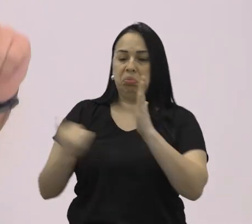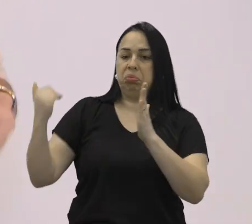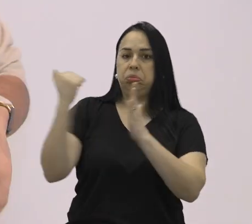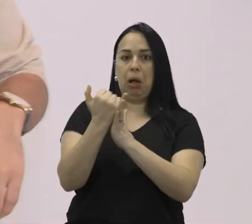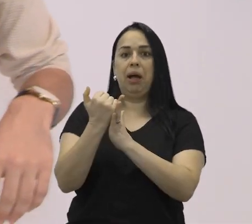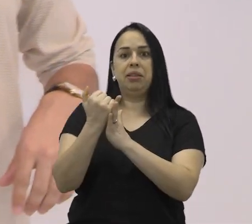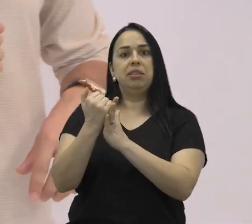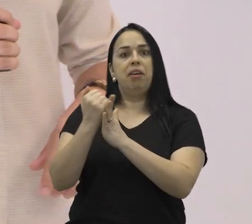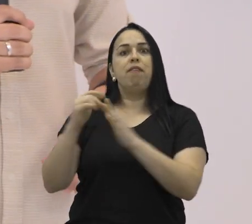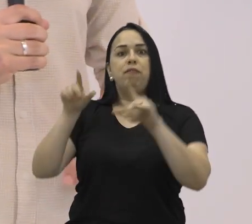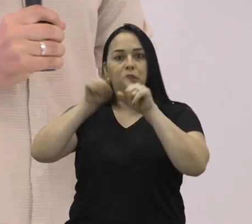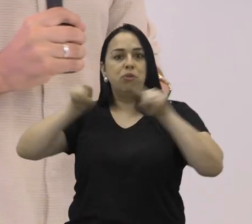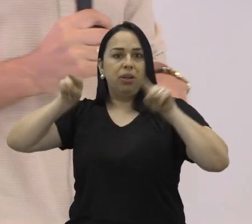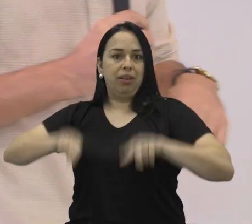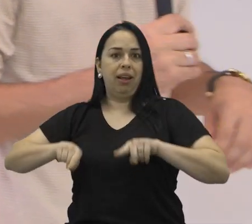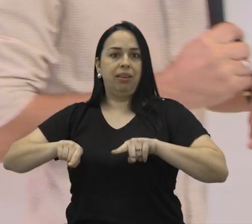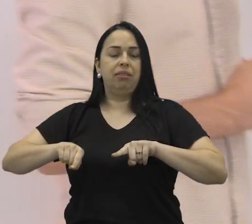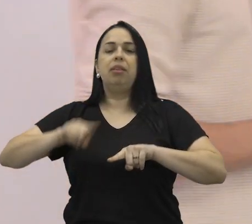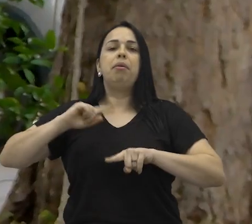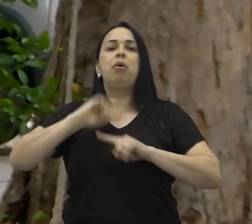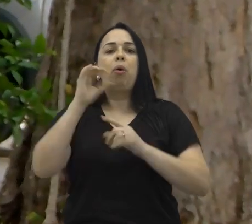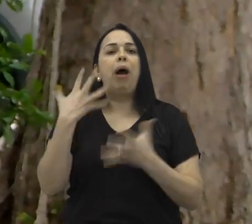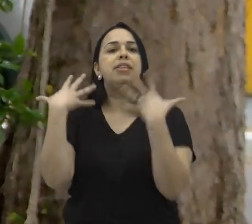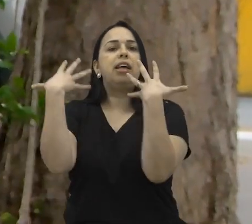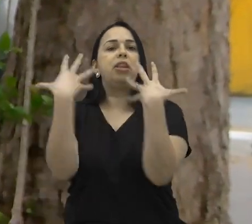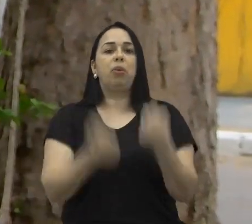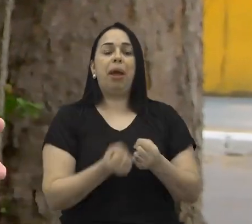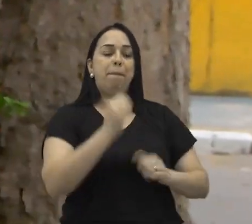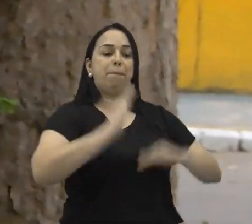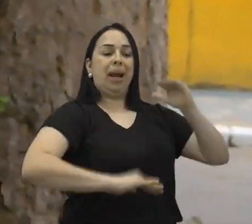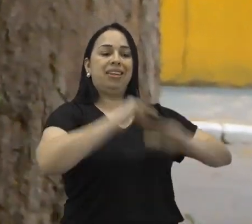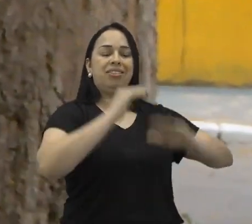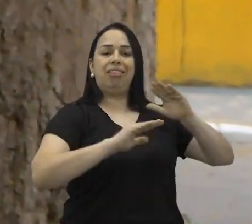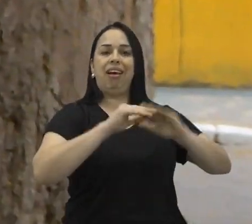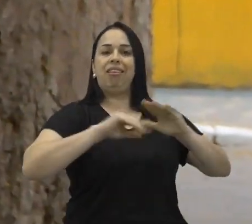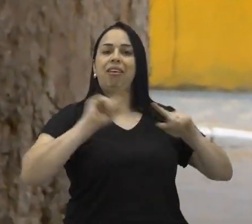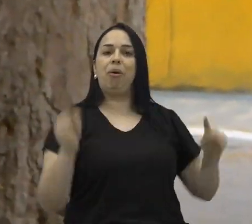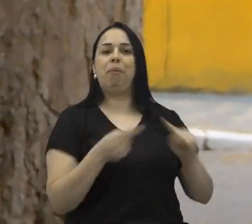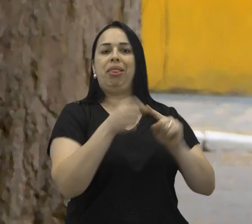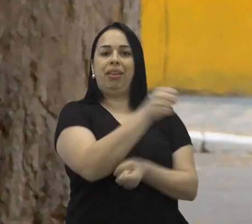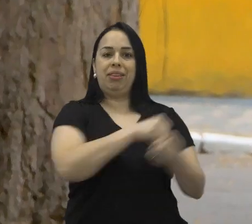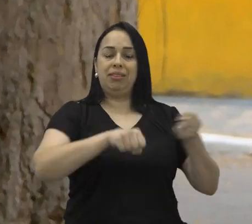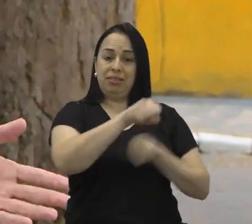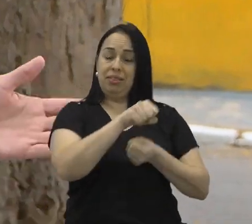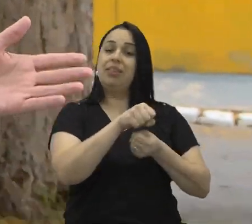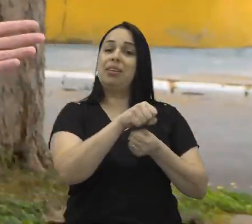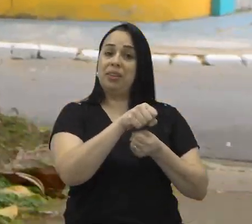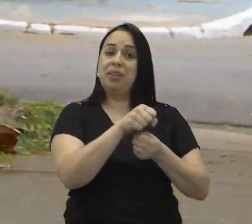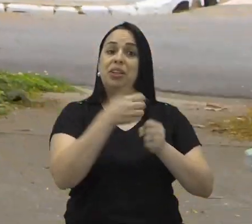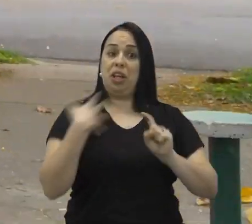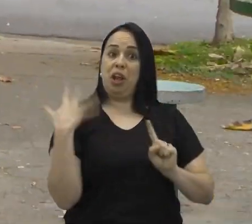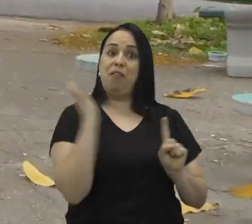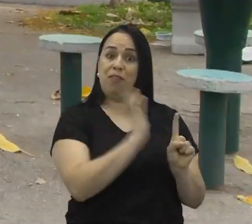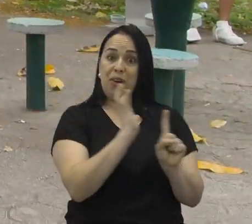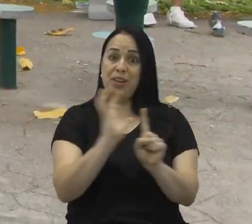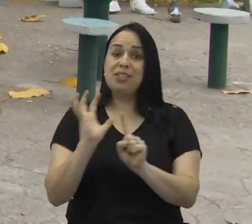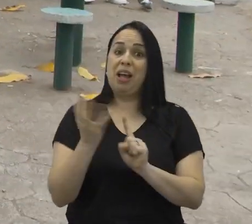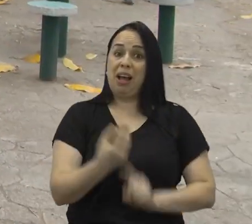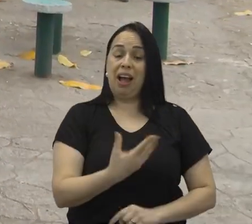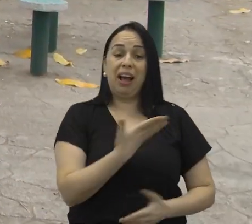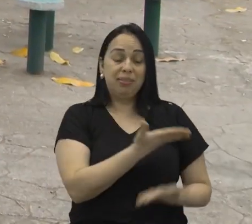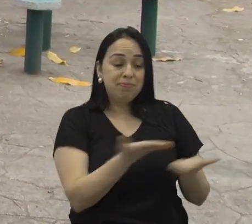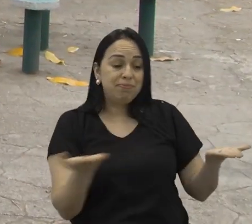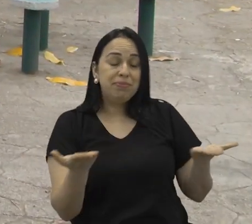uma iniciativa ou prática ambiental. Práticas que impactam de forma direta o ambiente onde a gente